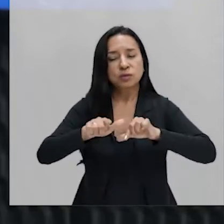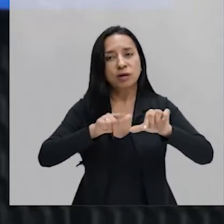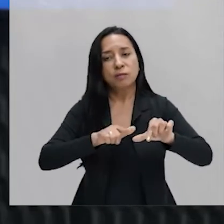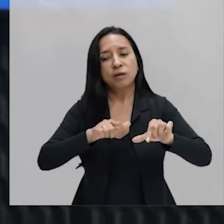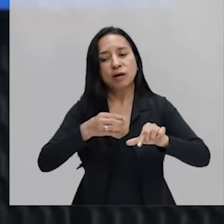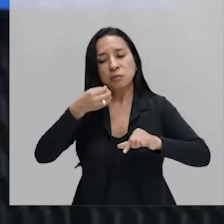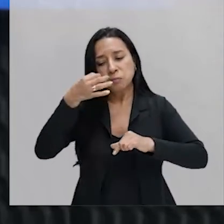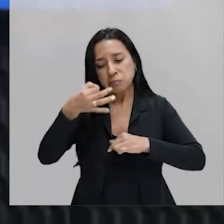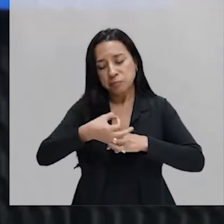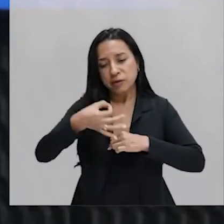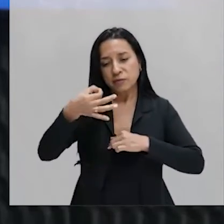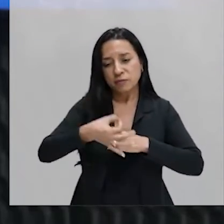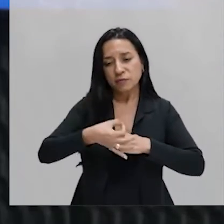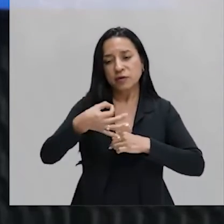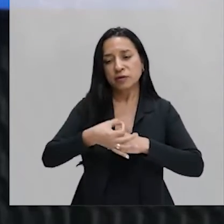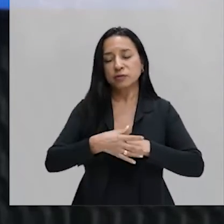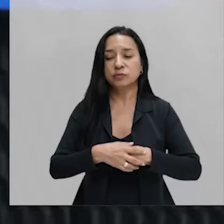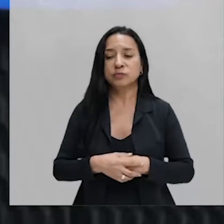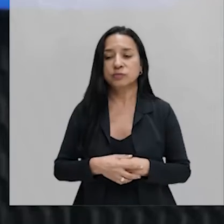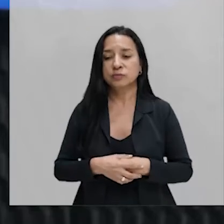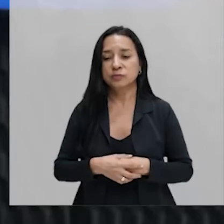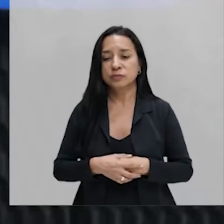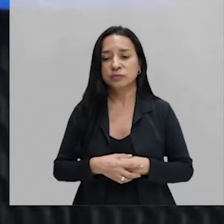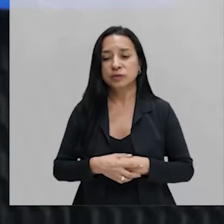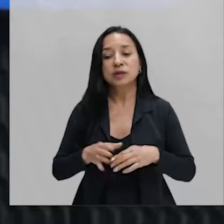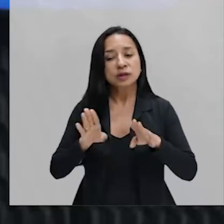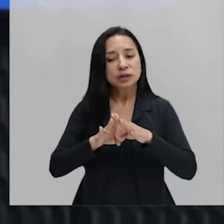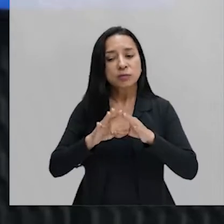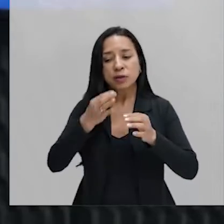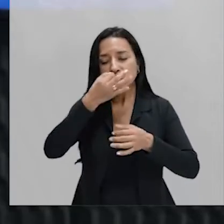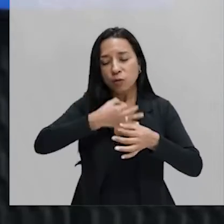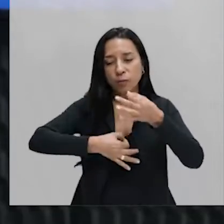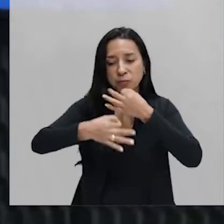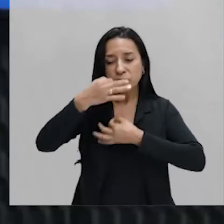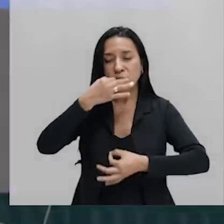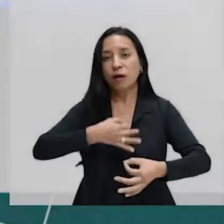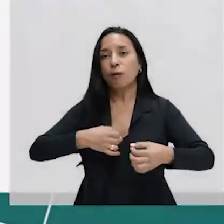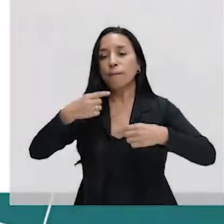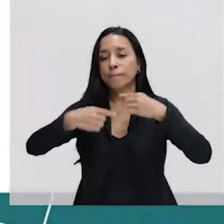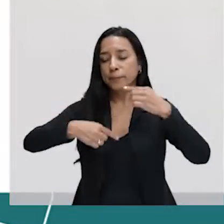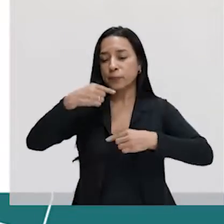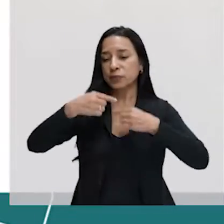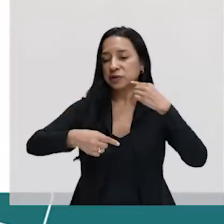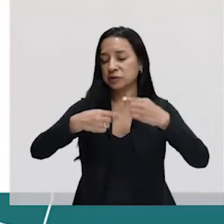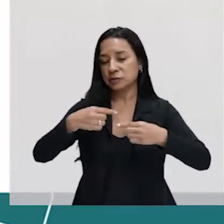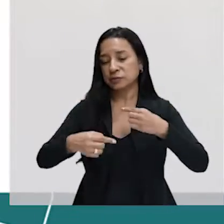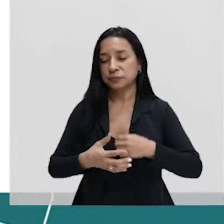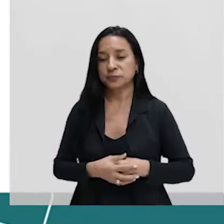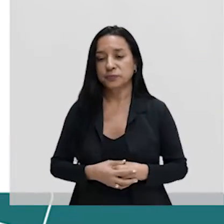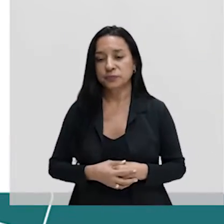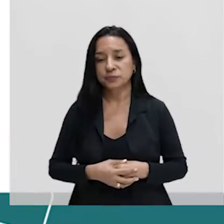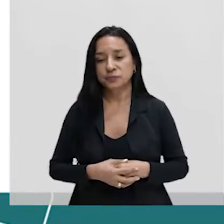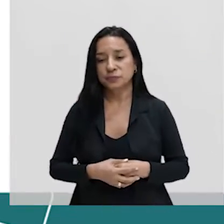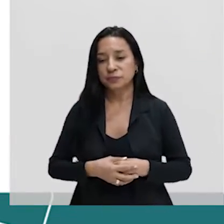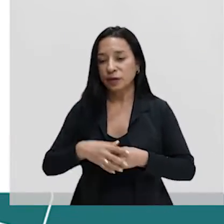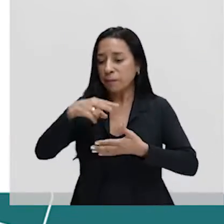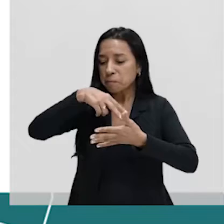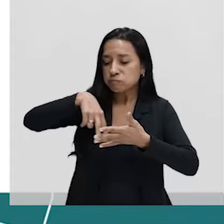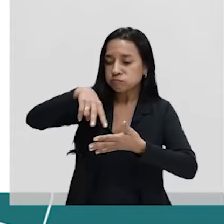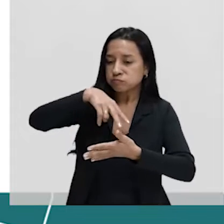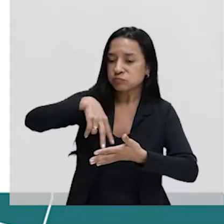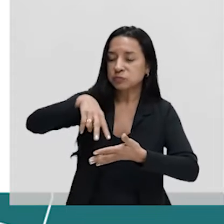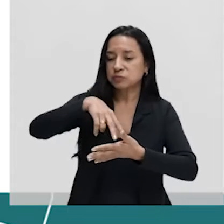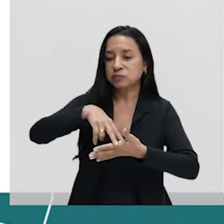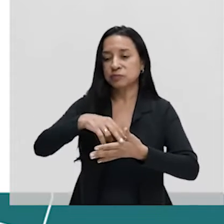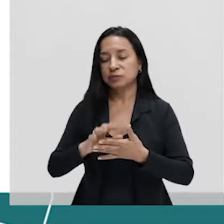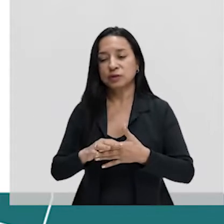fabuloso e ao mesmo tempo com uma pegada muito política, muito crítica. Música, teatro, dança, humor, tudo misturado no meio da rua, no